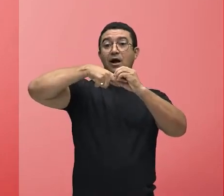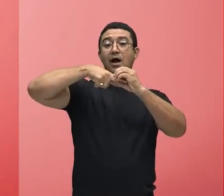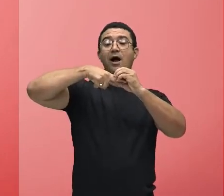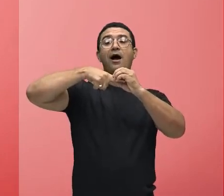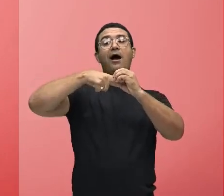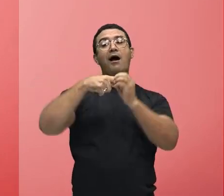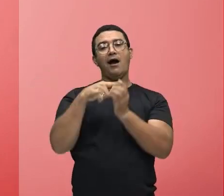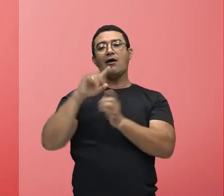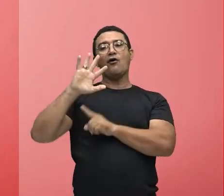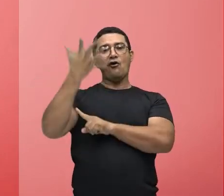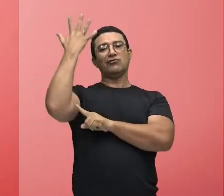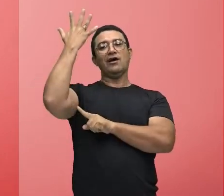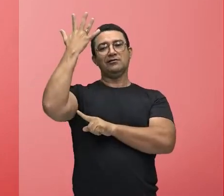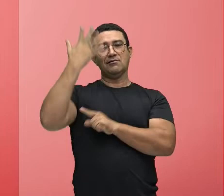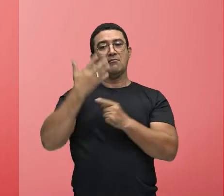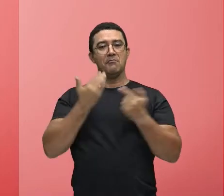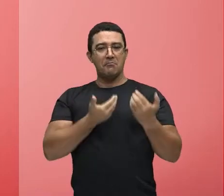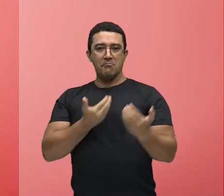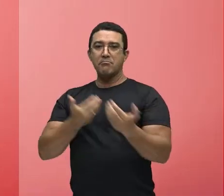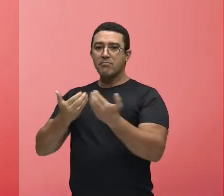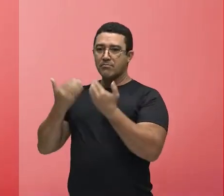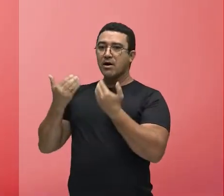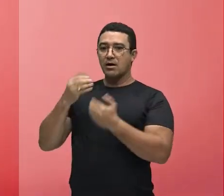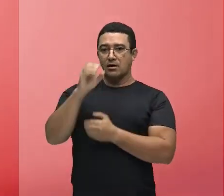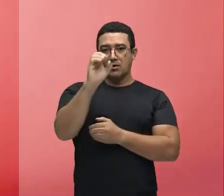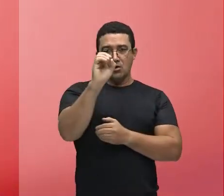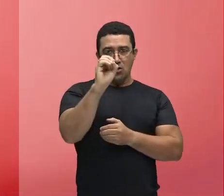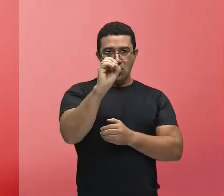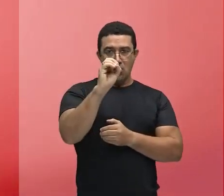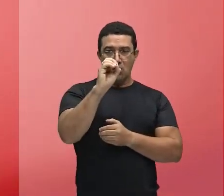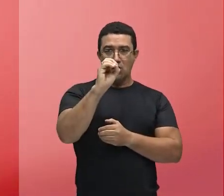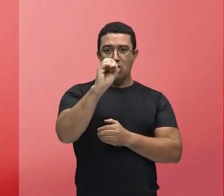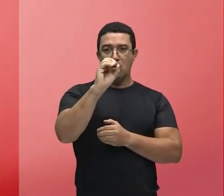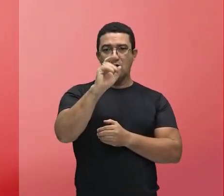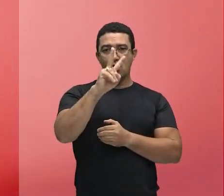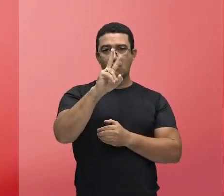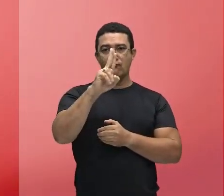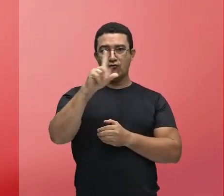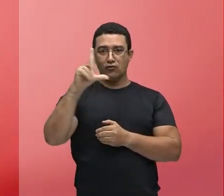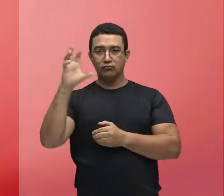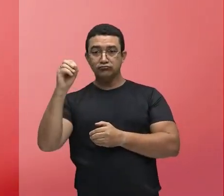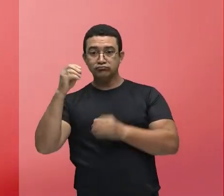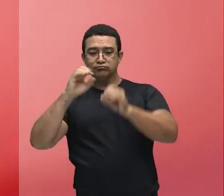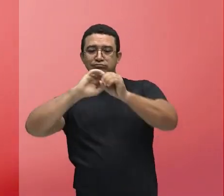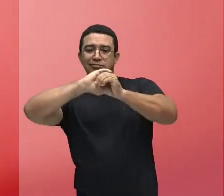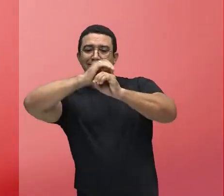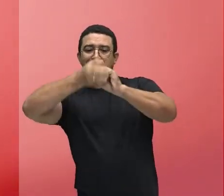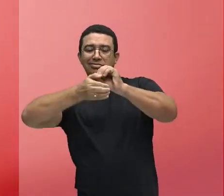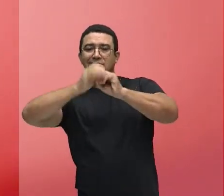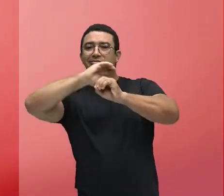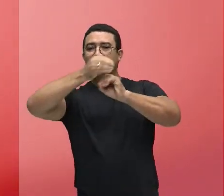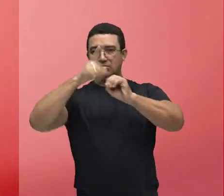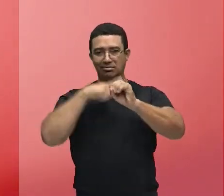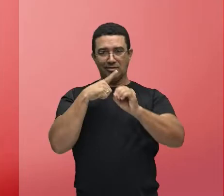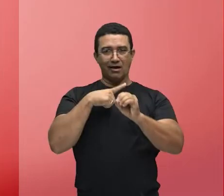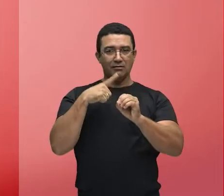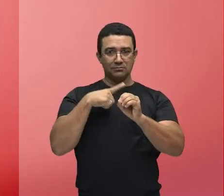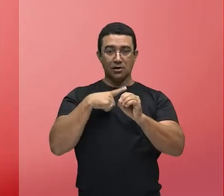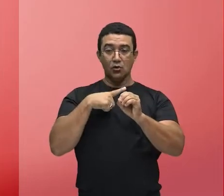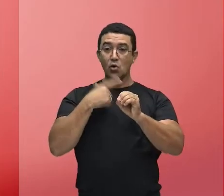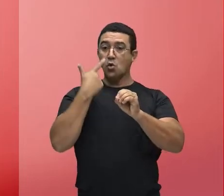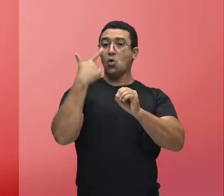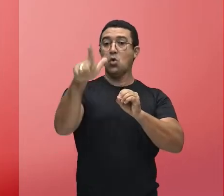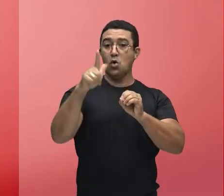ocorre a fecundação e o ovócito secundário forma uma capa ao seu redor, impedindo a entrada de